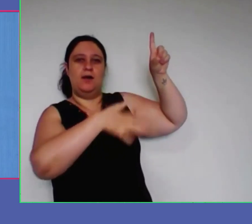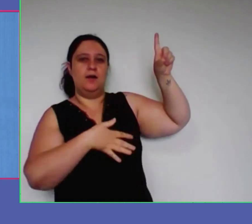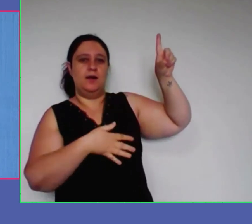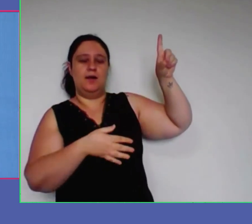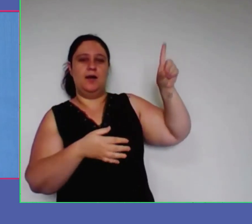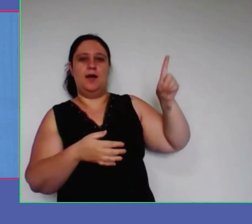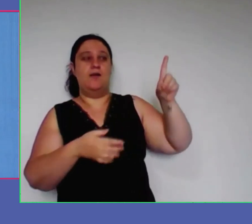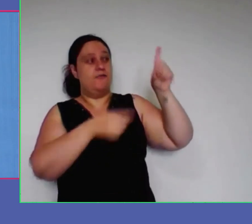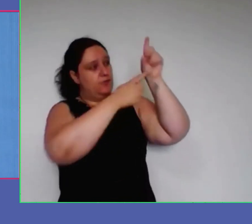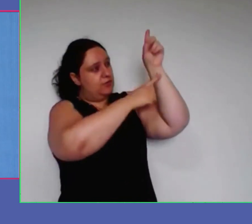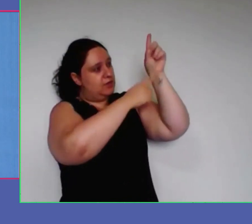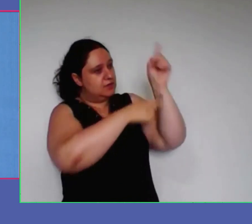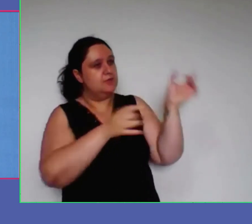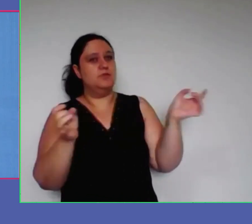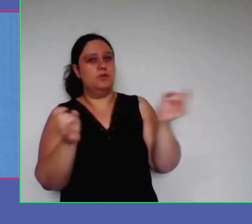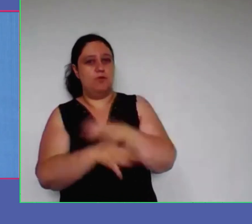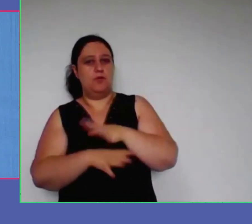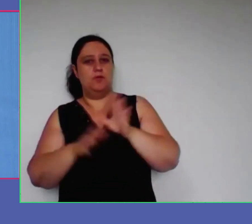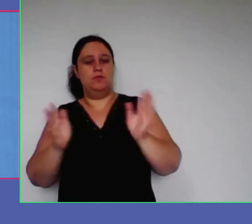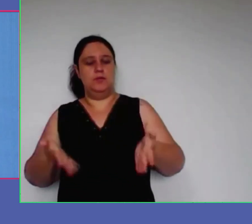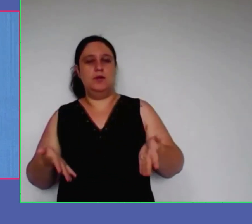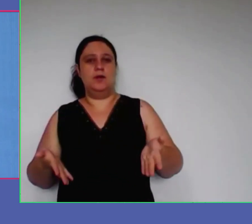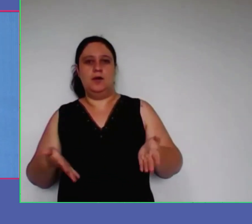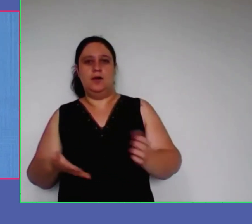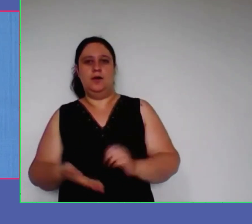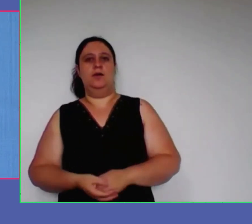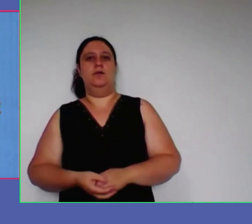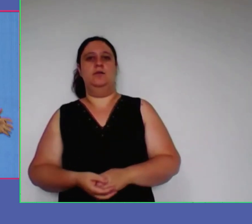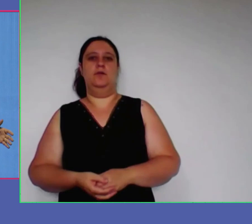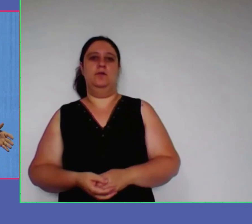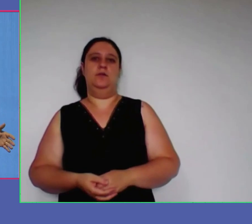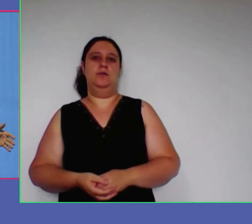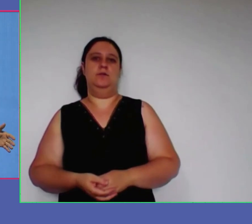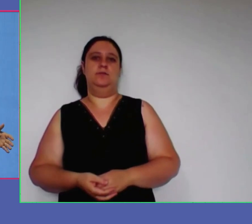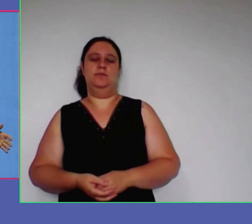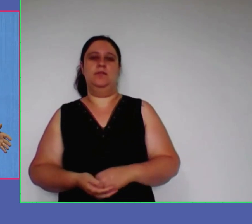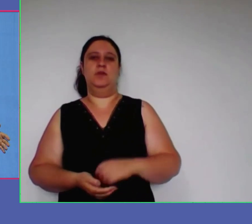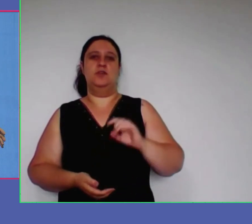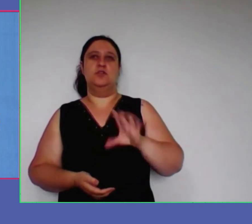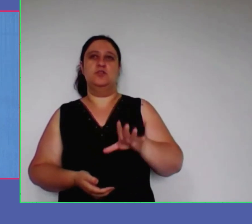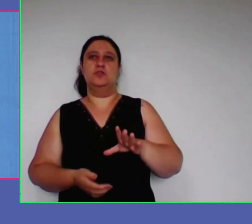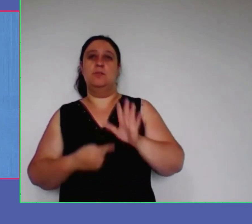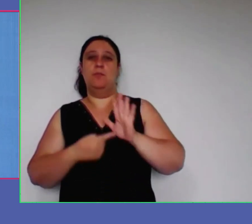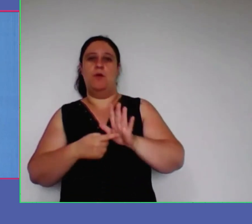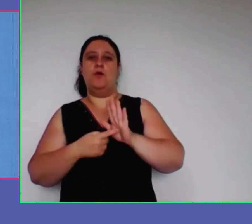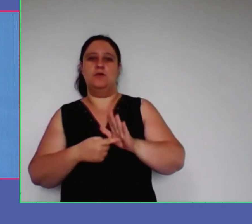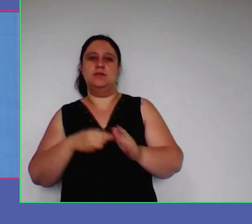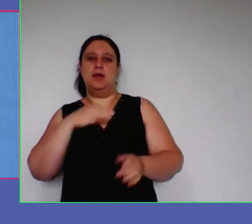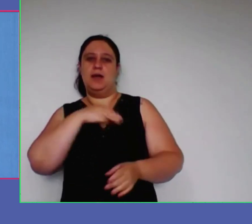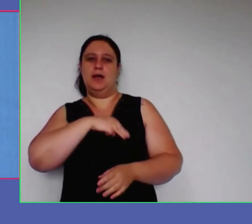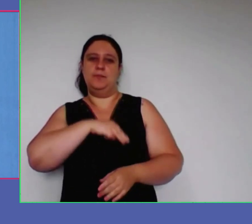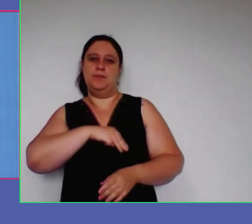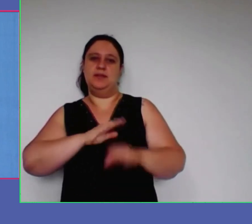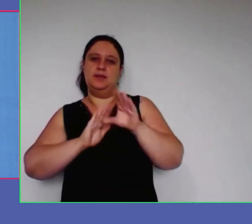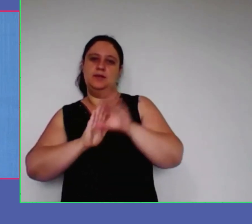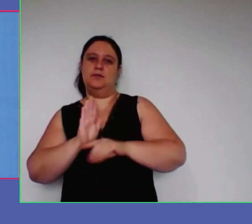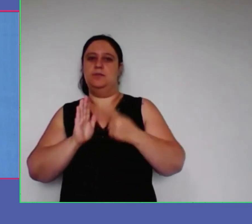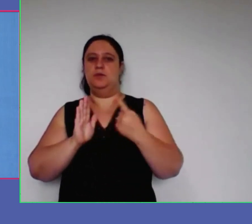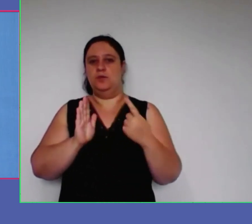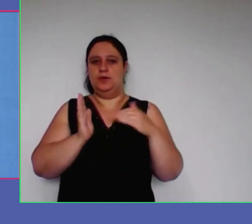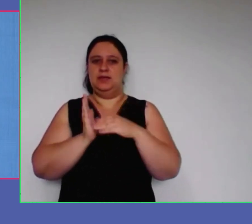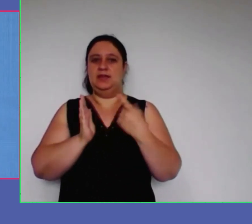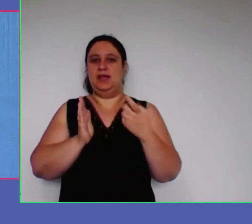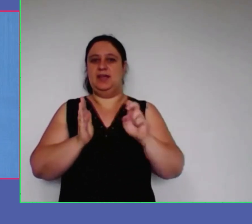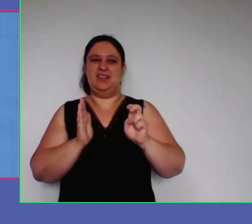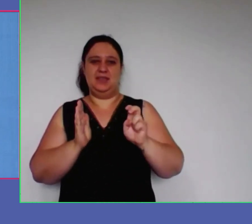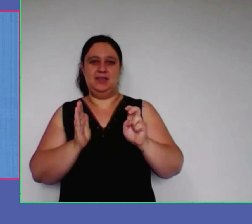Deus nessa era, irmãos, não só nos primeiros 15 capítulos de Mateus, Ele tem salvo muitos e está nos usando a salvar